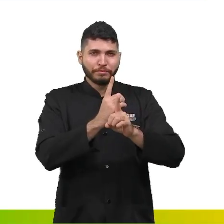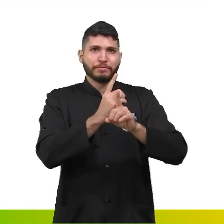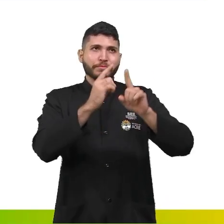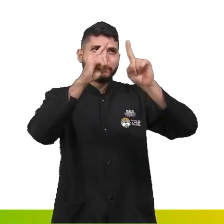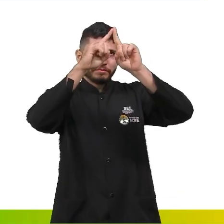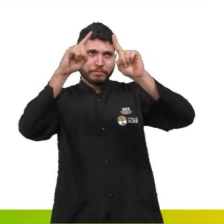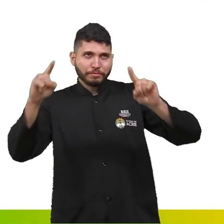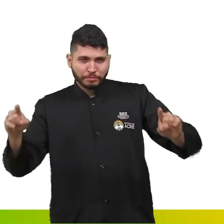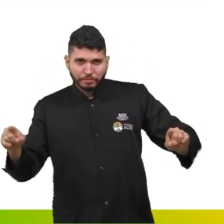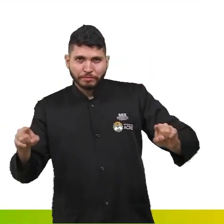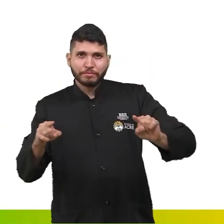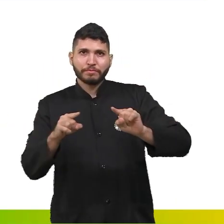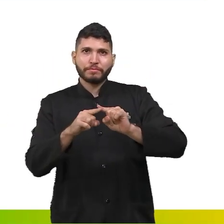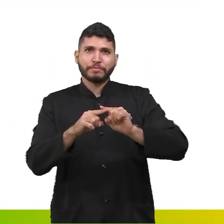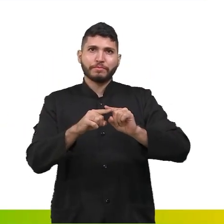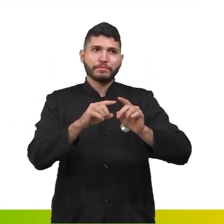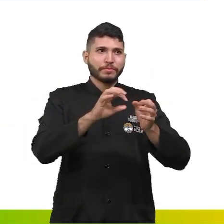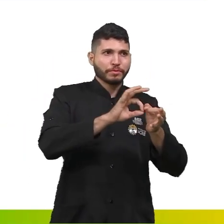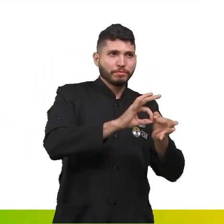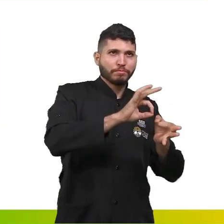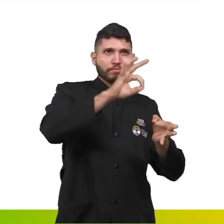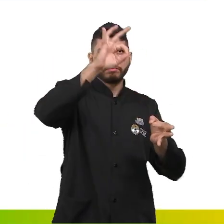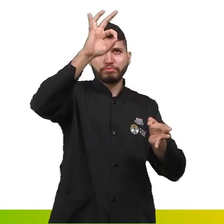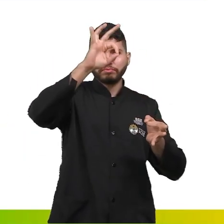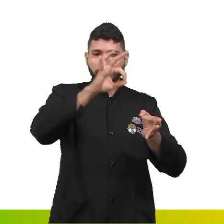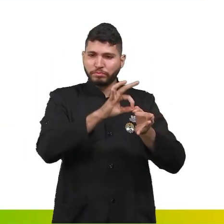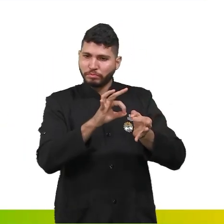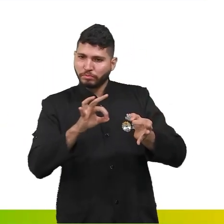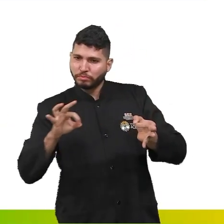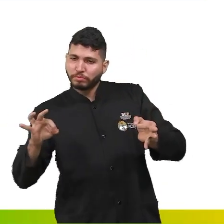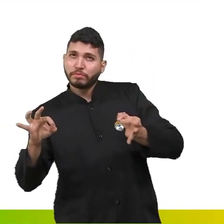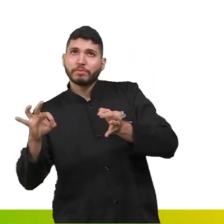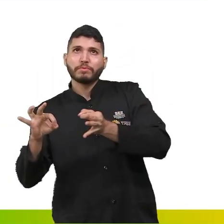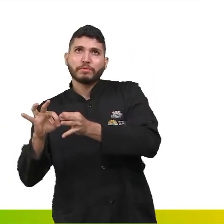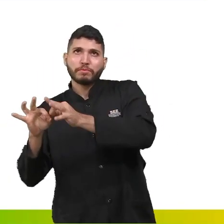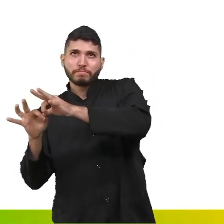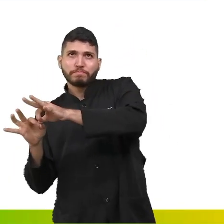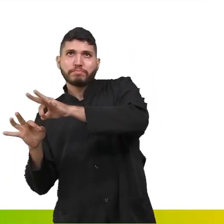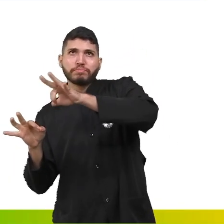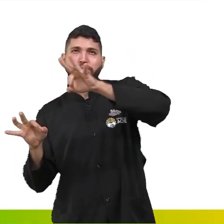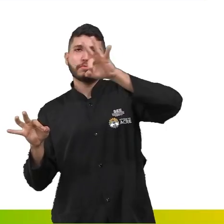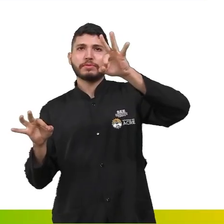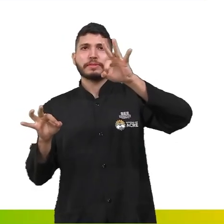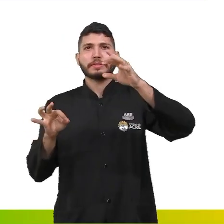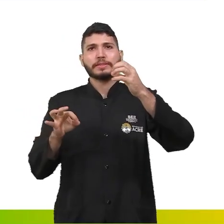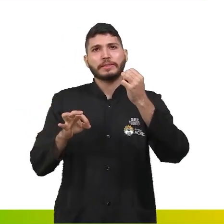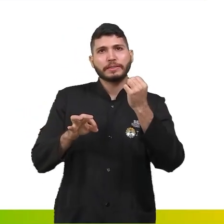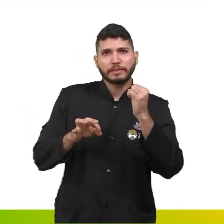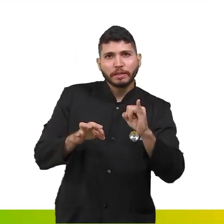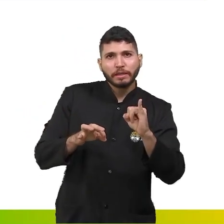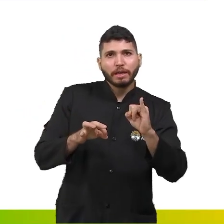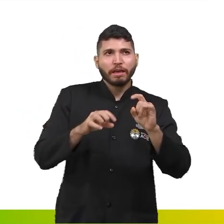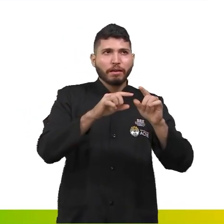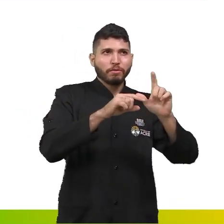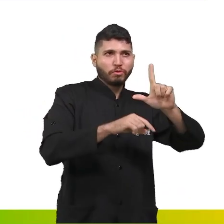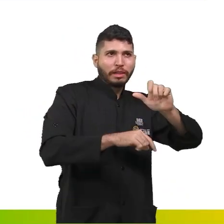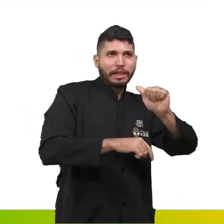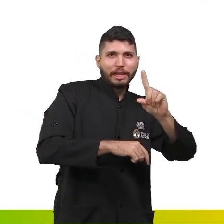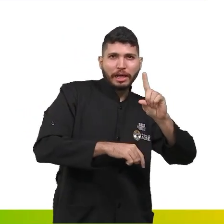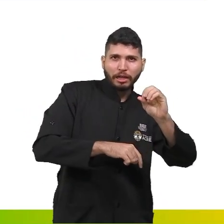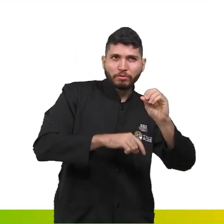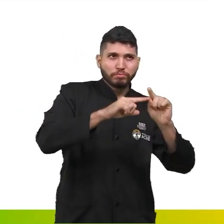é medir os lados de cada um e verificar que são iguais. Porém, existem alguns critérios